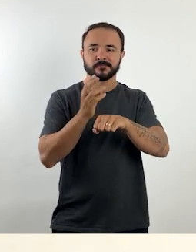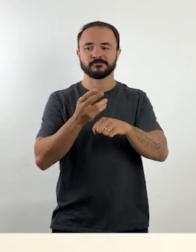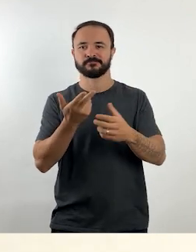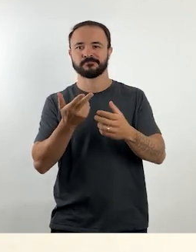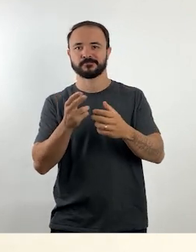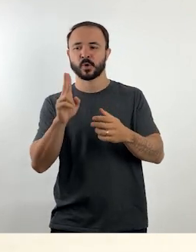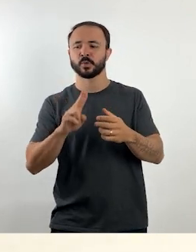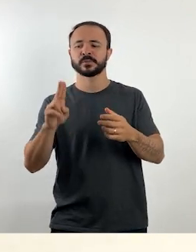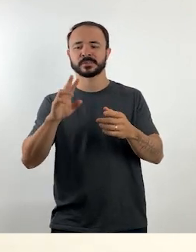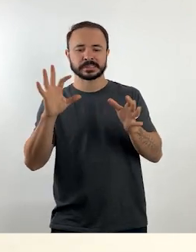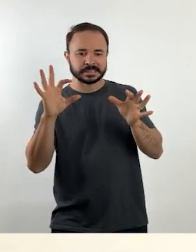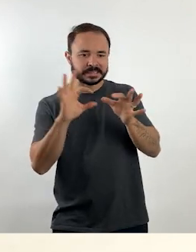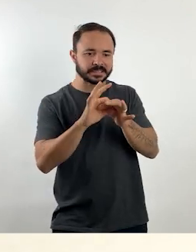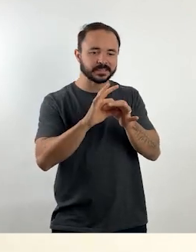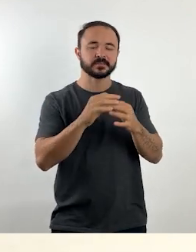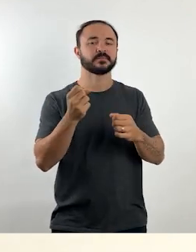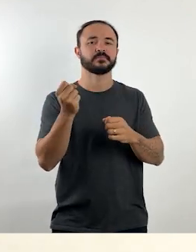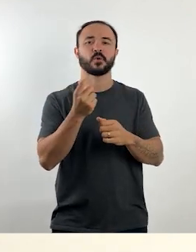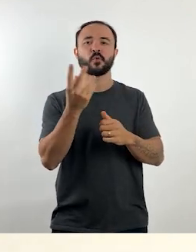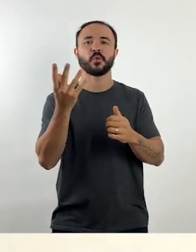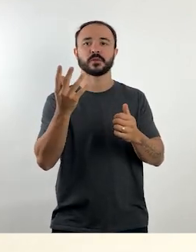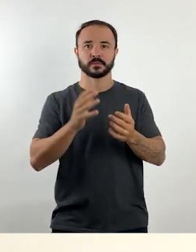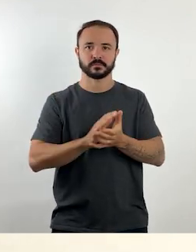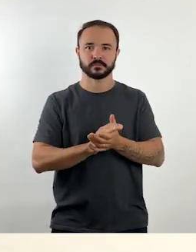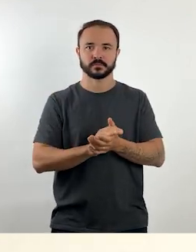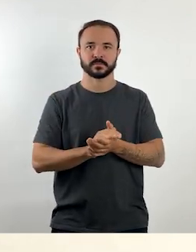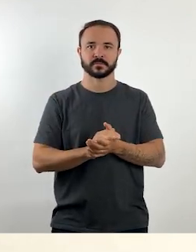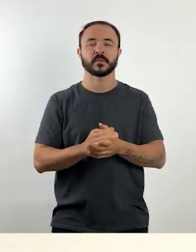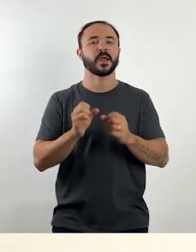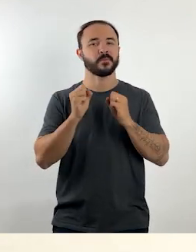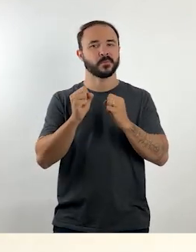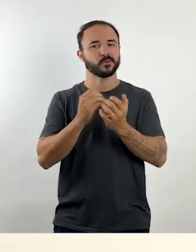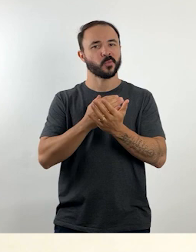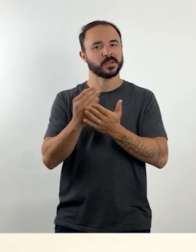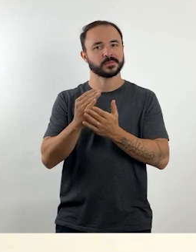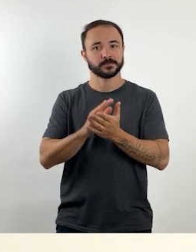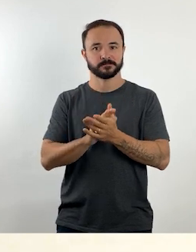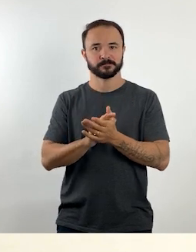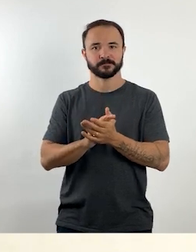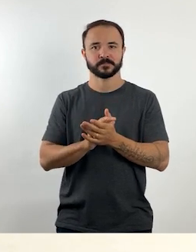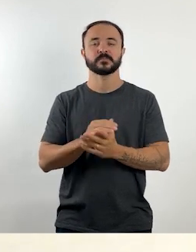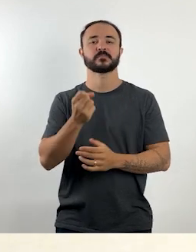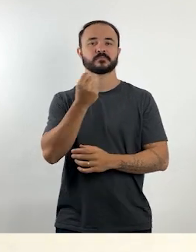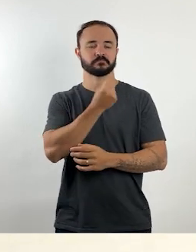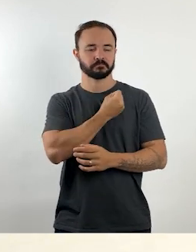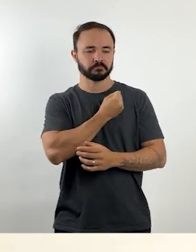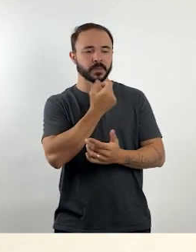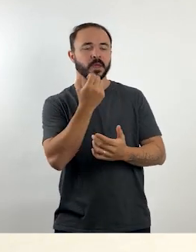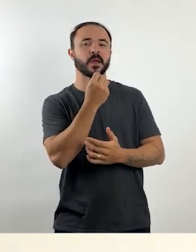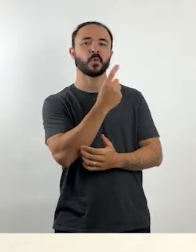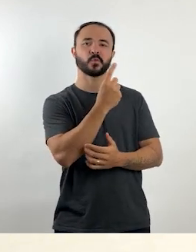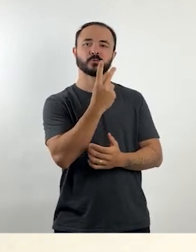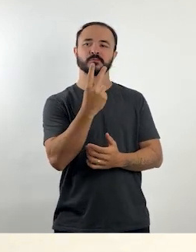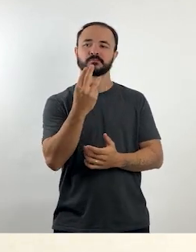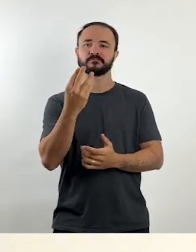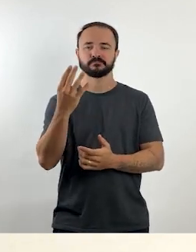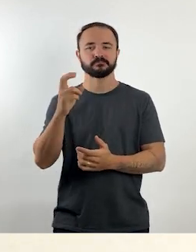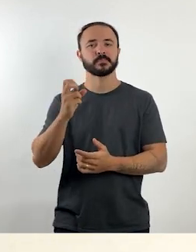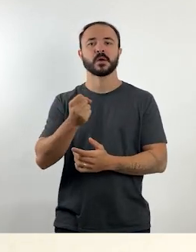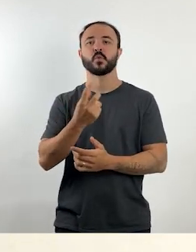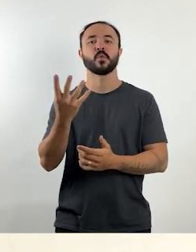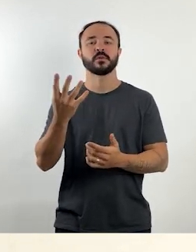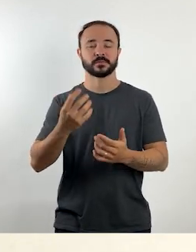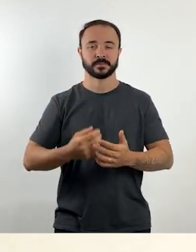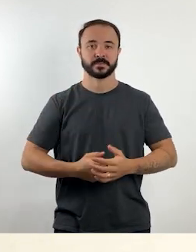ter essa peça fixada. E aí você pode começar a contar no passo 7, de cima para baixo. 1, 2, 3,